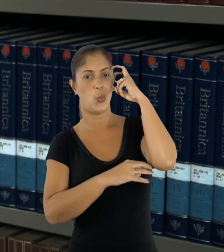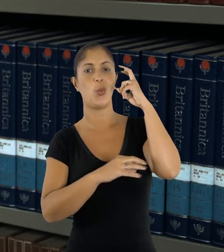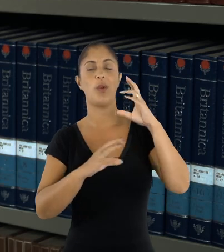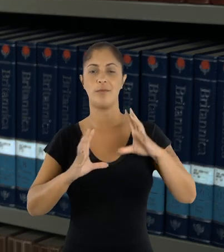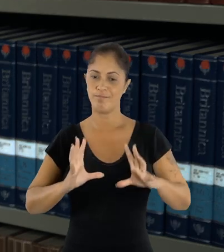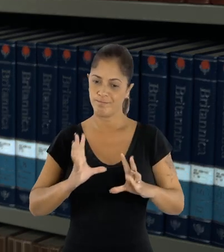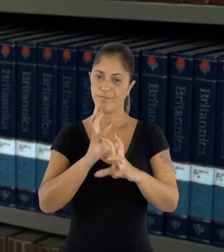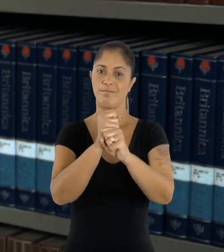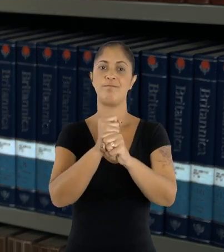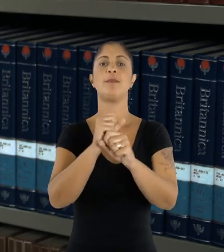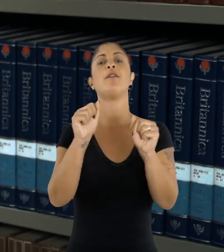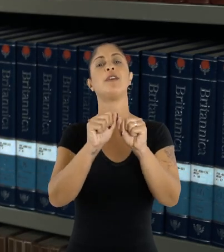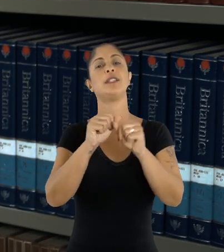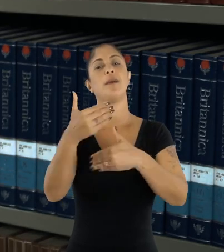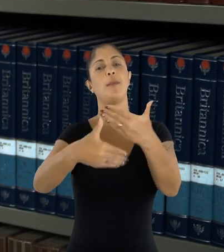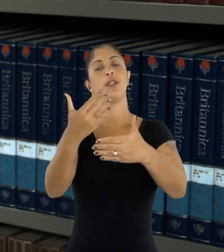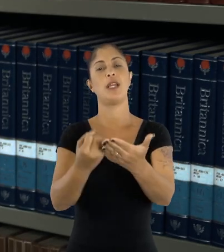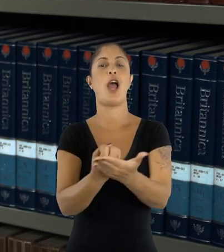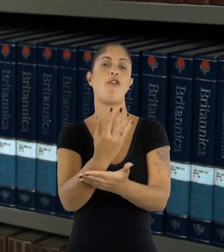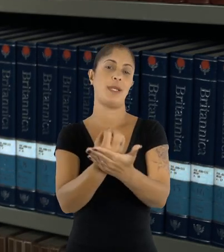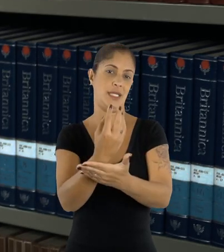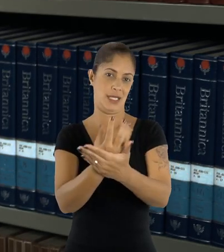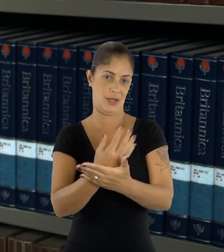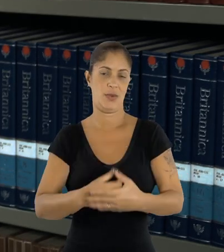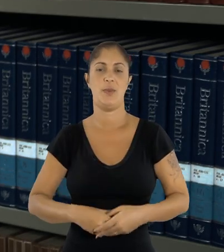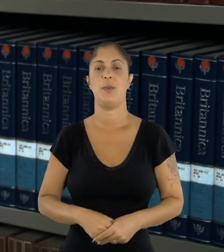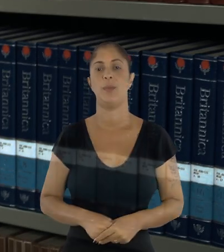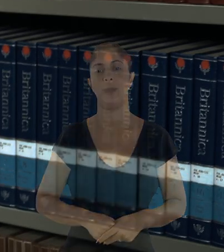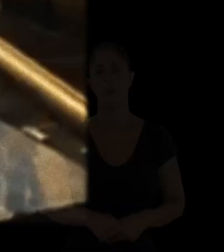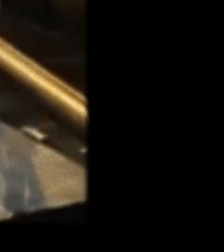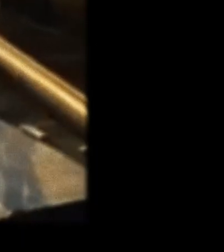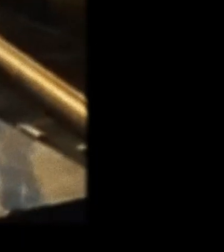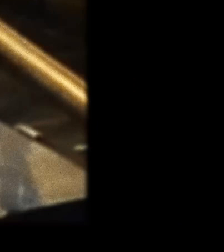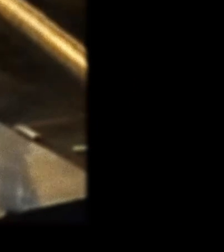natureza, cultura, e fazíamos o processo propriamente dito de alfabetização.